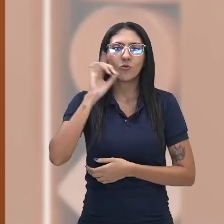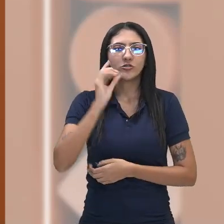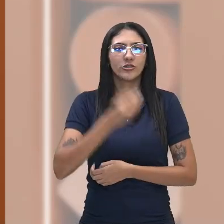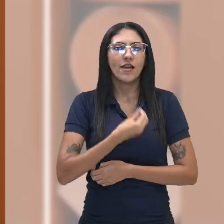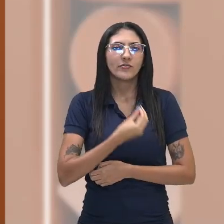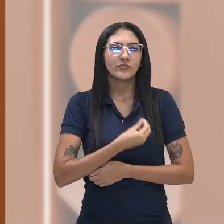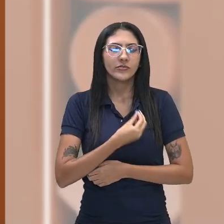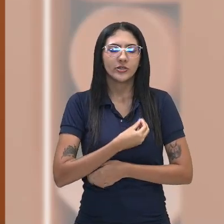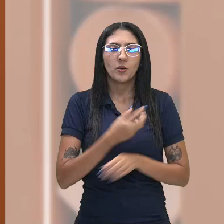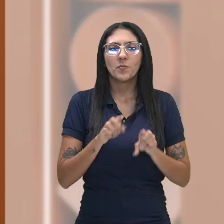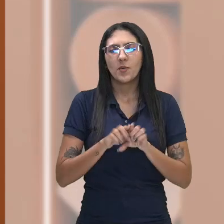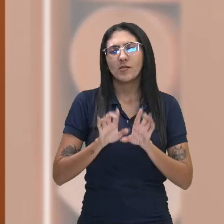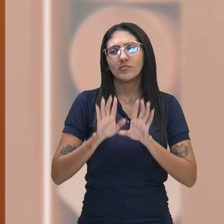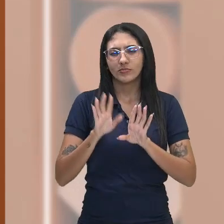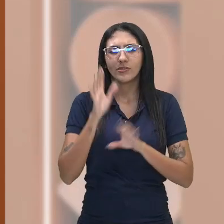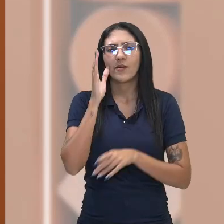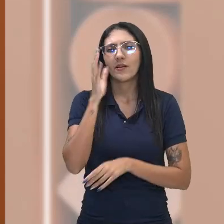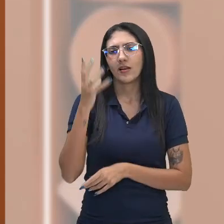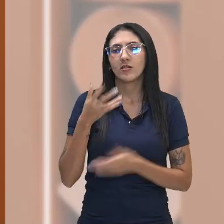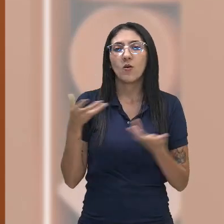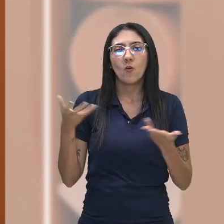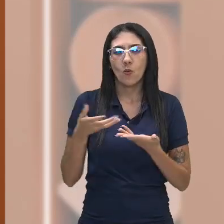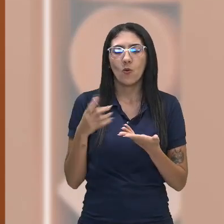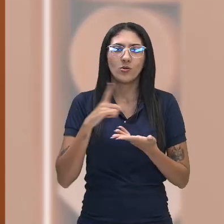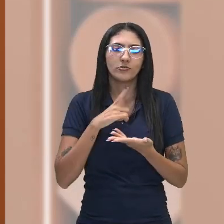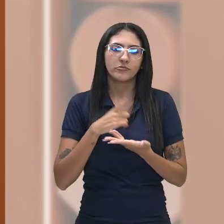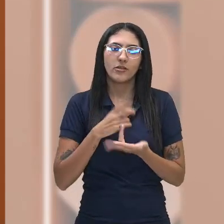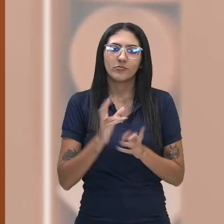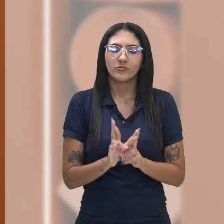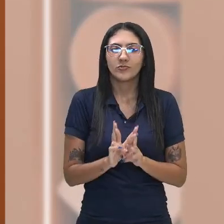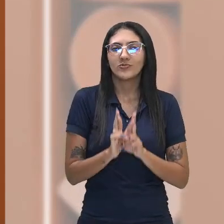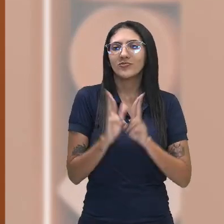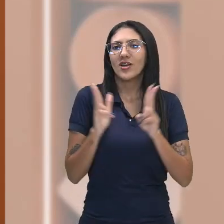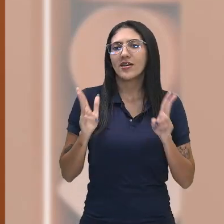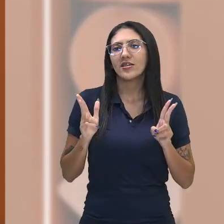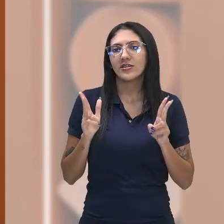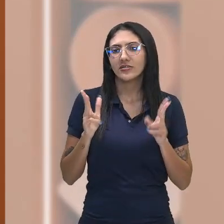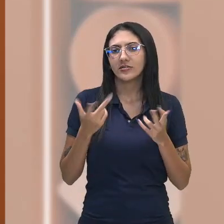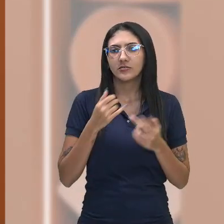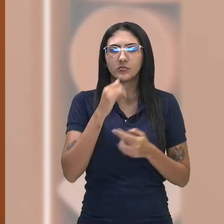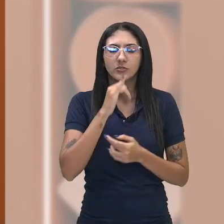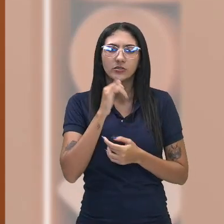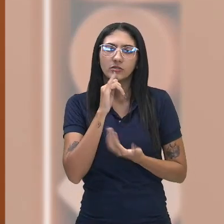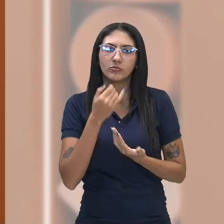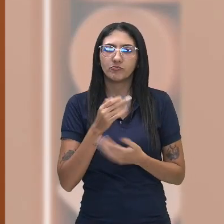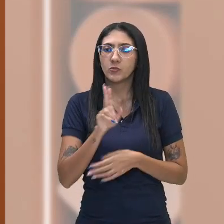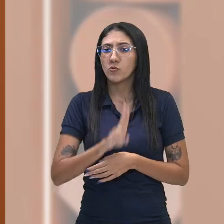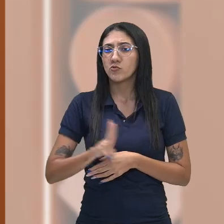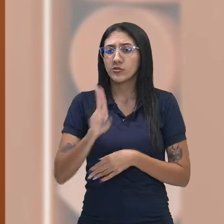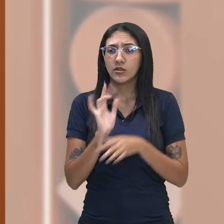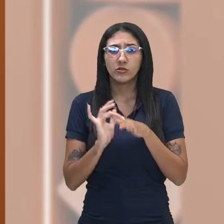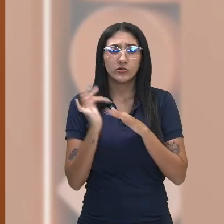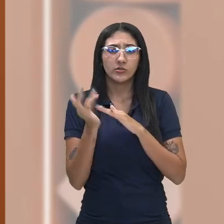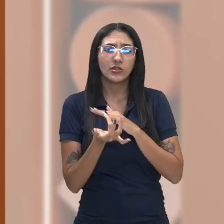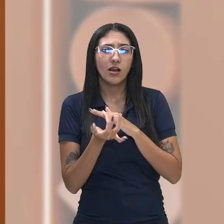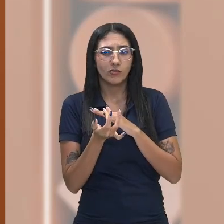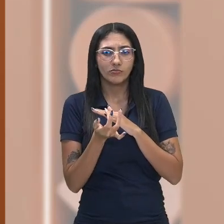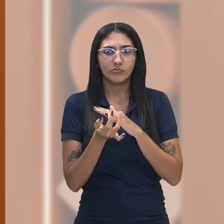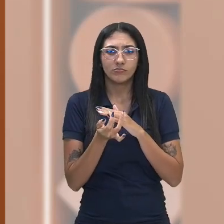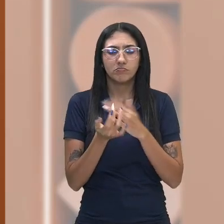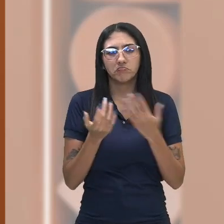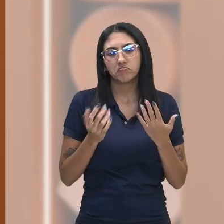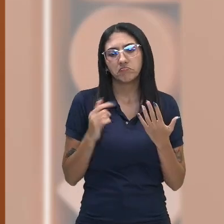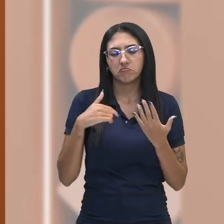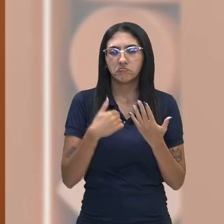que nos dias atuais apresentamos outras formas, como na utilização das redes sociais, onde,